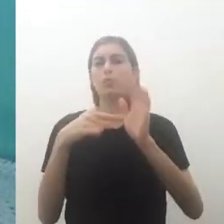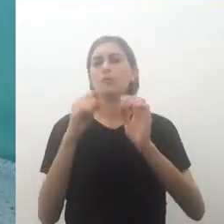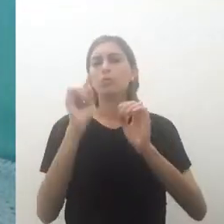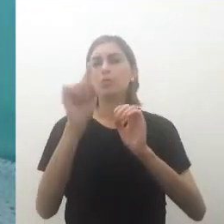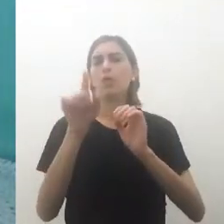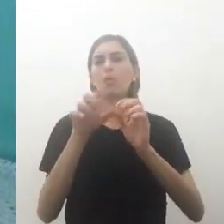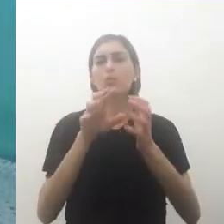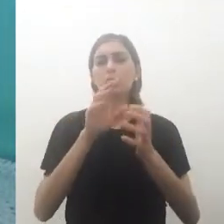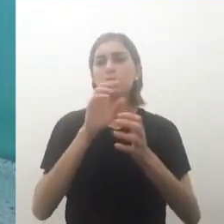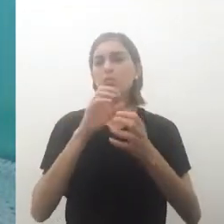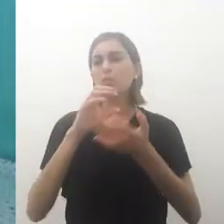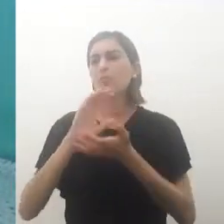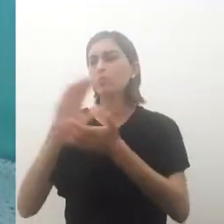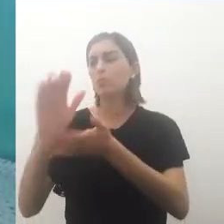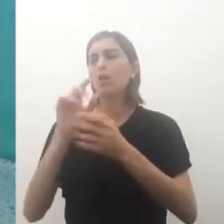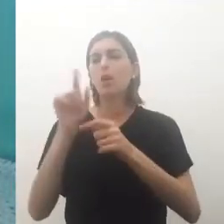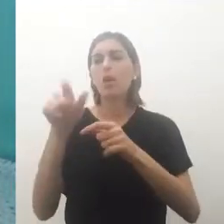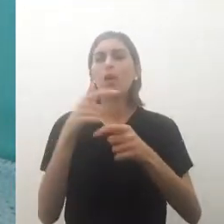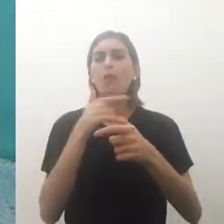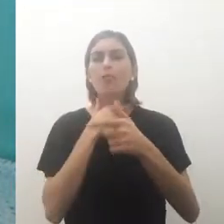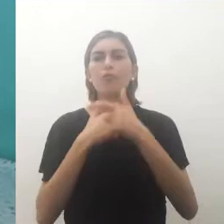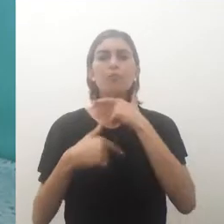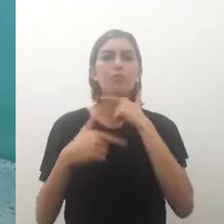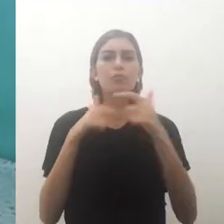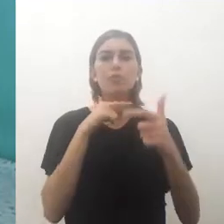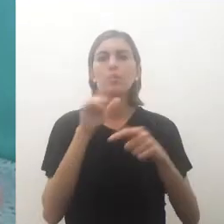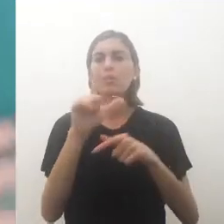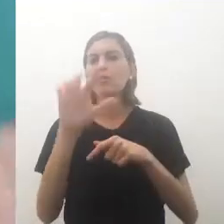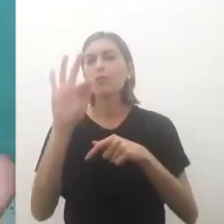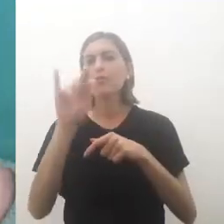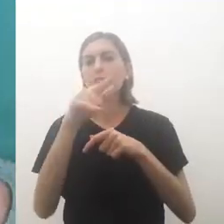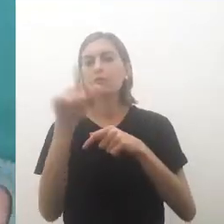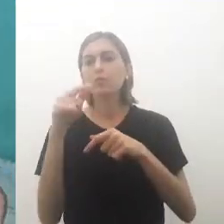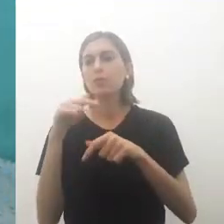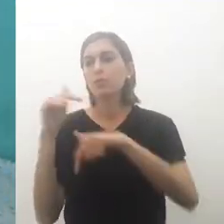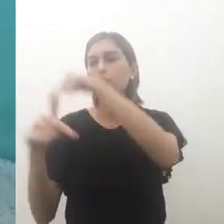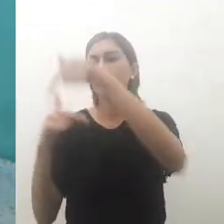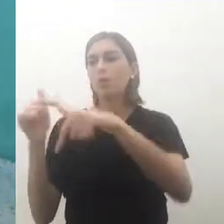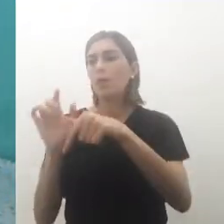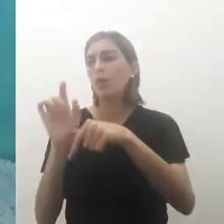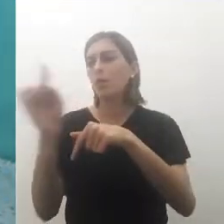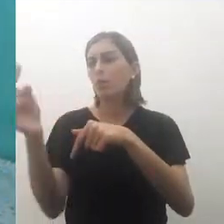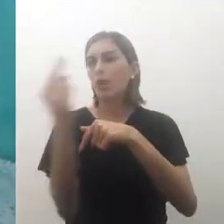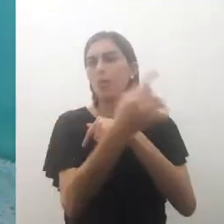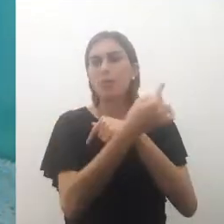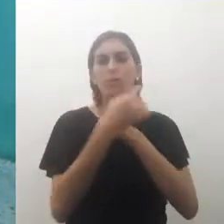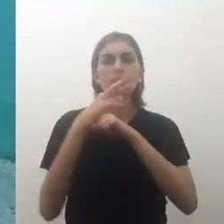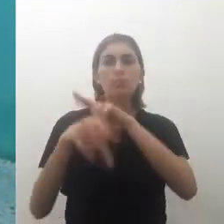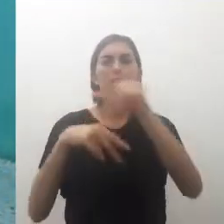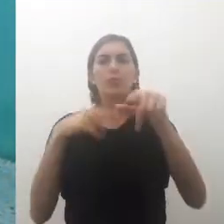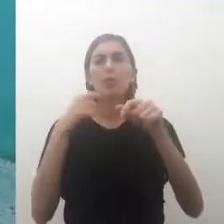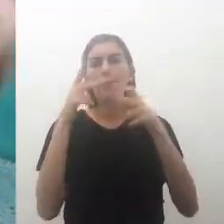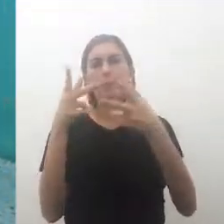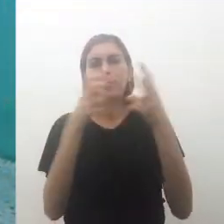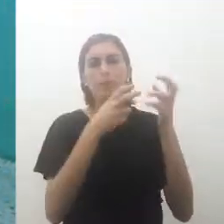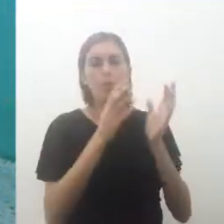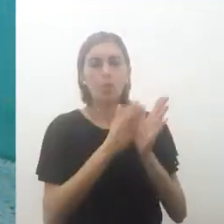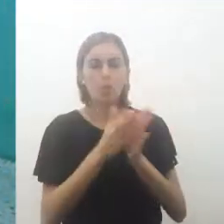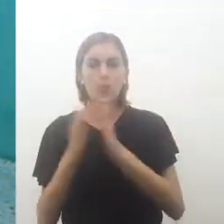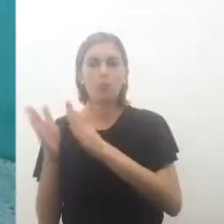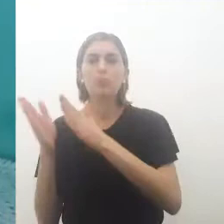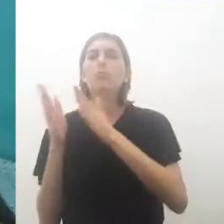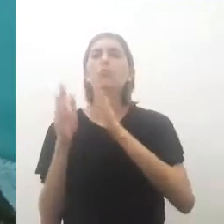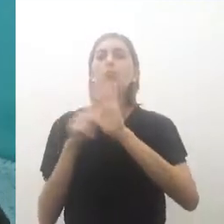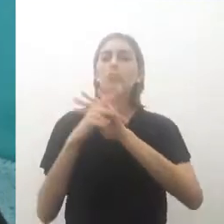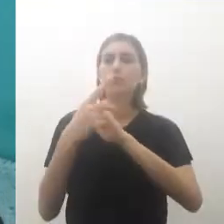central fosse a divisão de tarefas e das funções a serem executadas. Taylor percebia essa